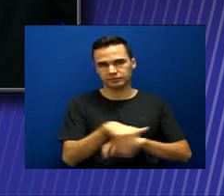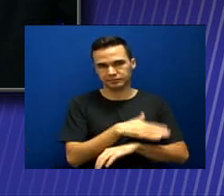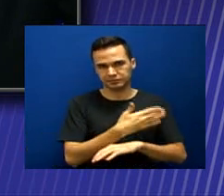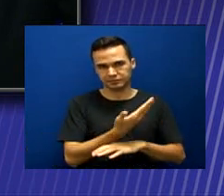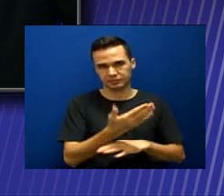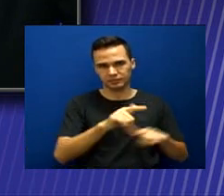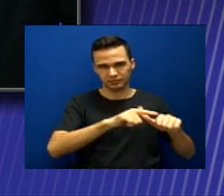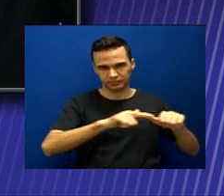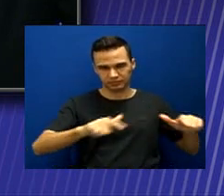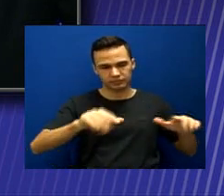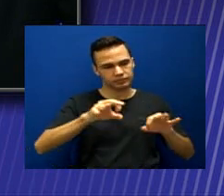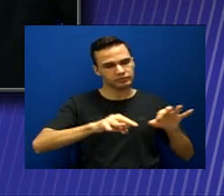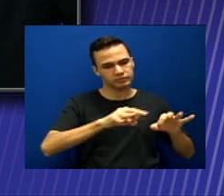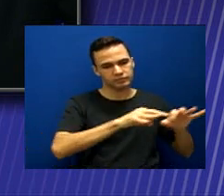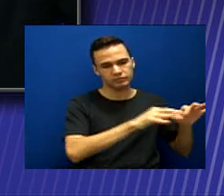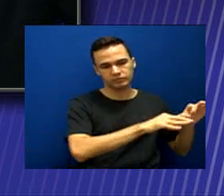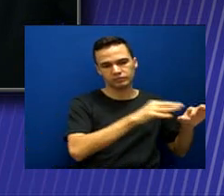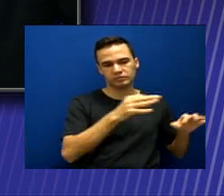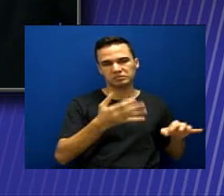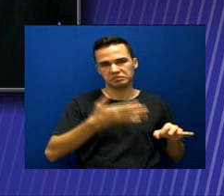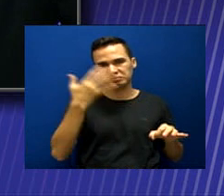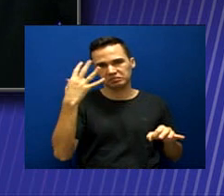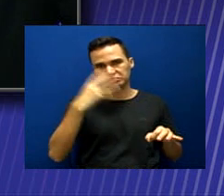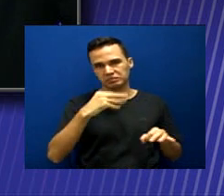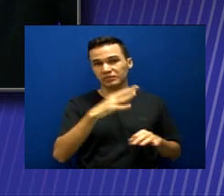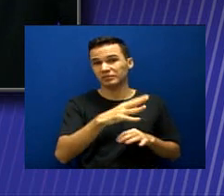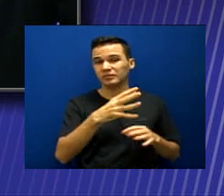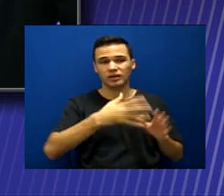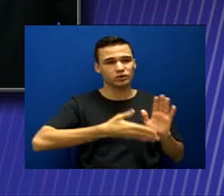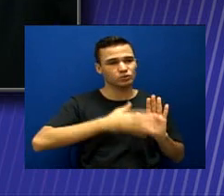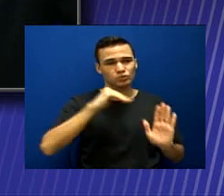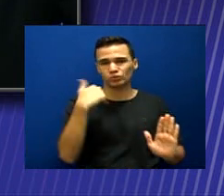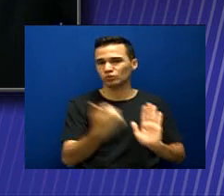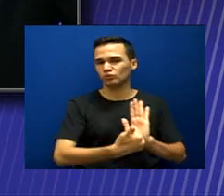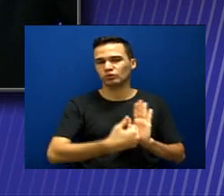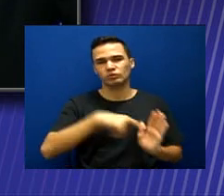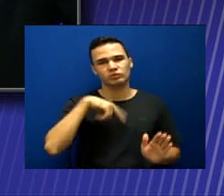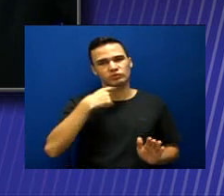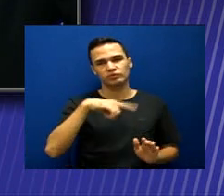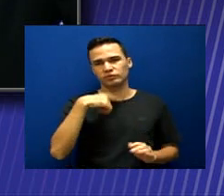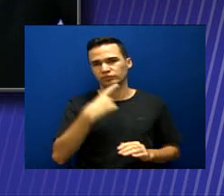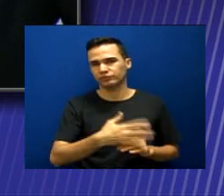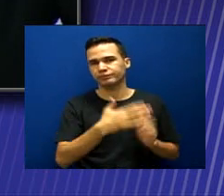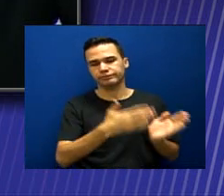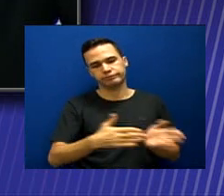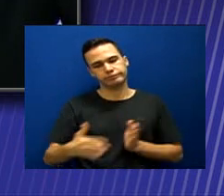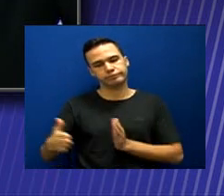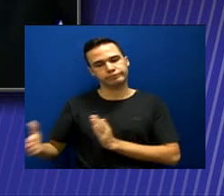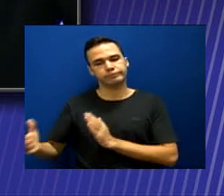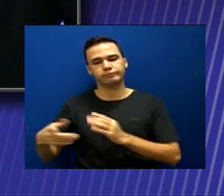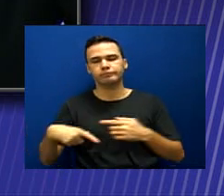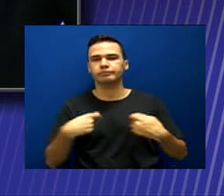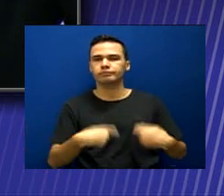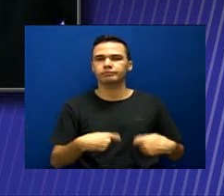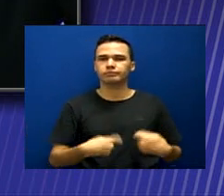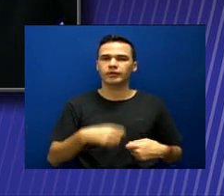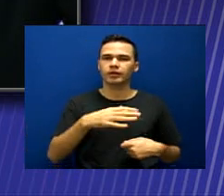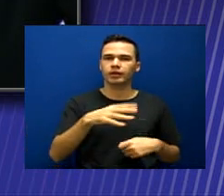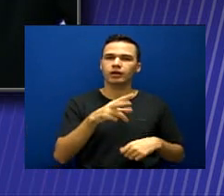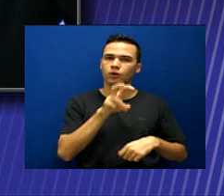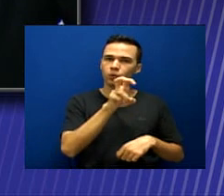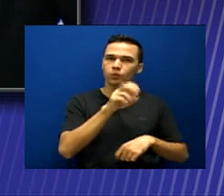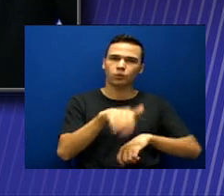10 ruas. Que estavam totalmente deterioradas, mas não deu para fazer tudo, e é uma coisa paulatina. Estavam 5, 6